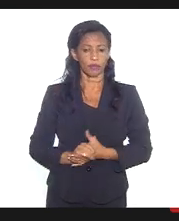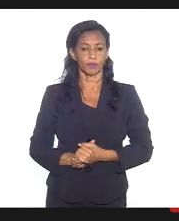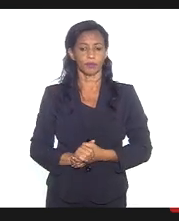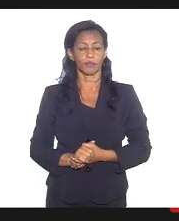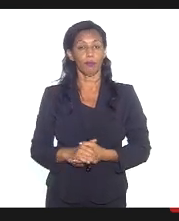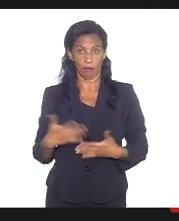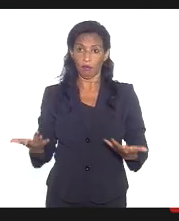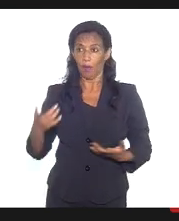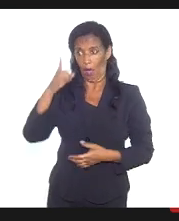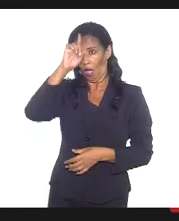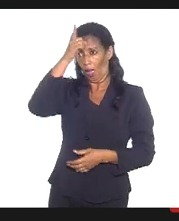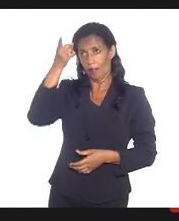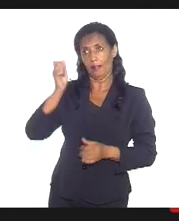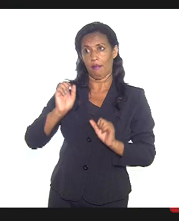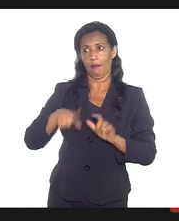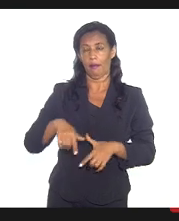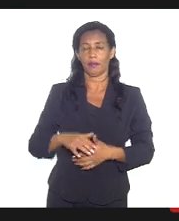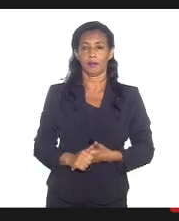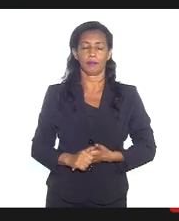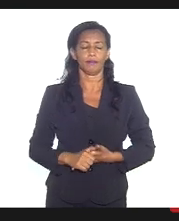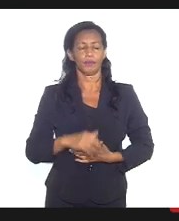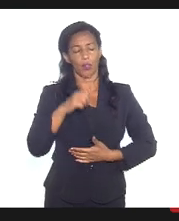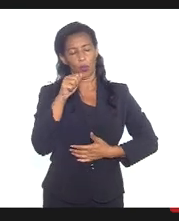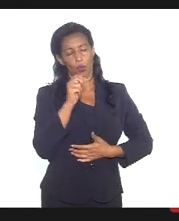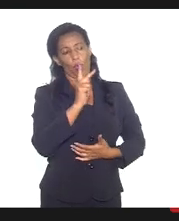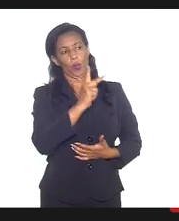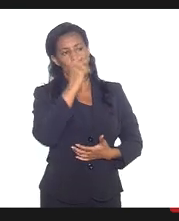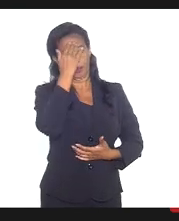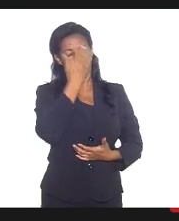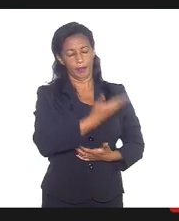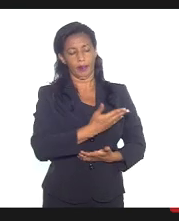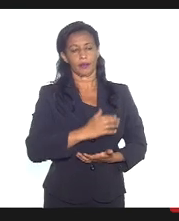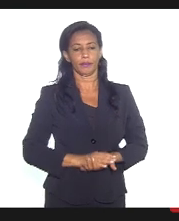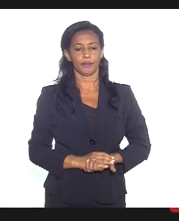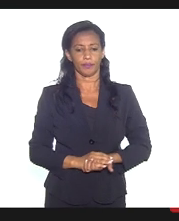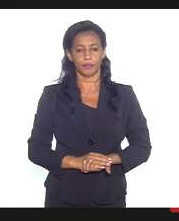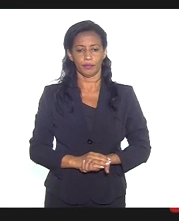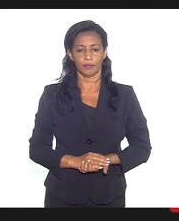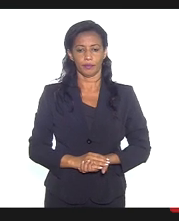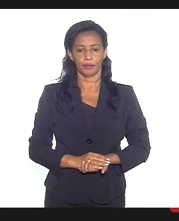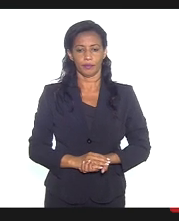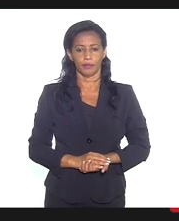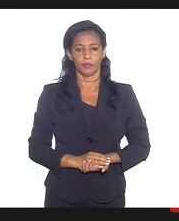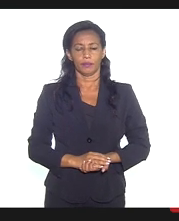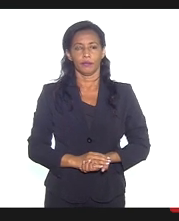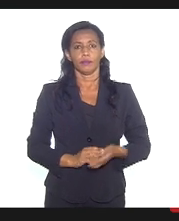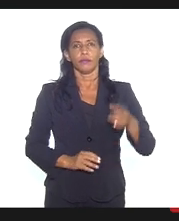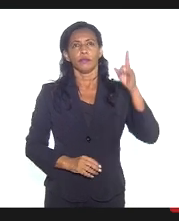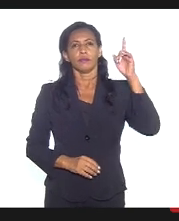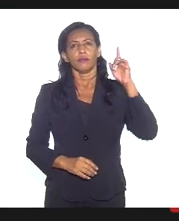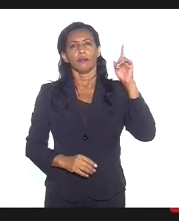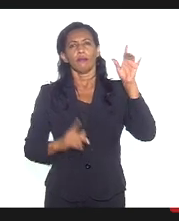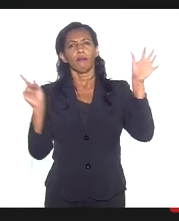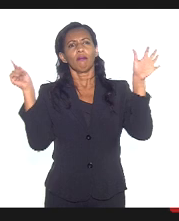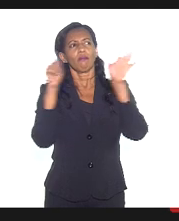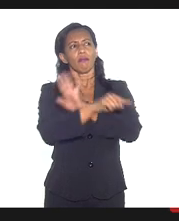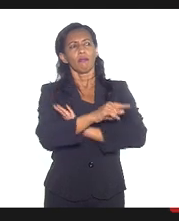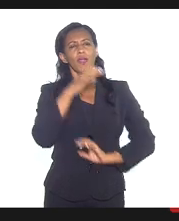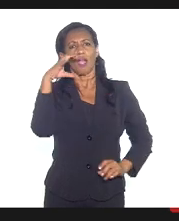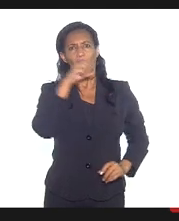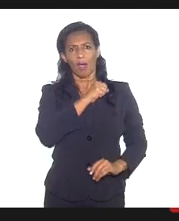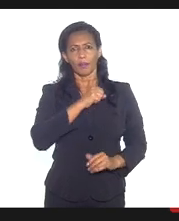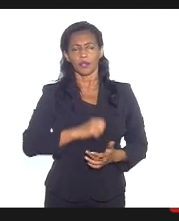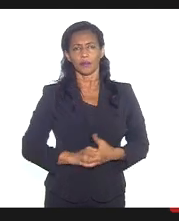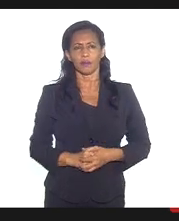ideia é essa. Ok, obrigado. Presidente, posso fazer uma pergunta rápida? Sim.